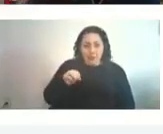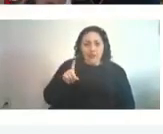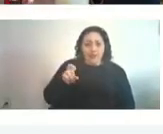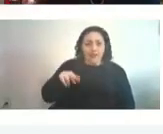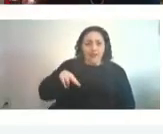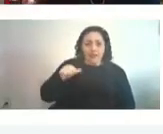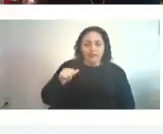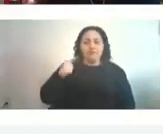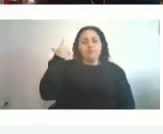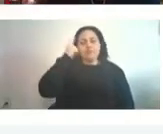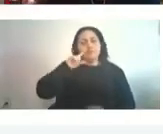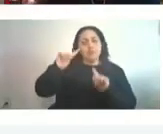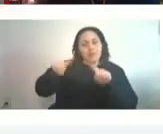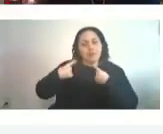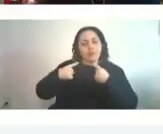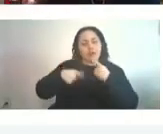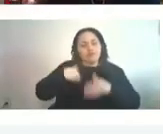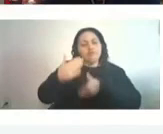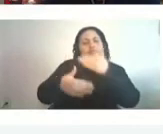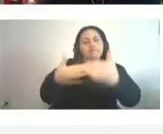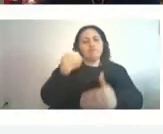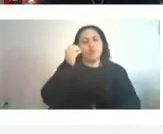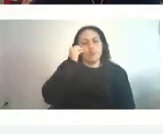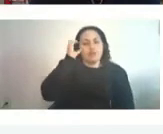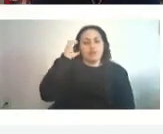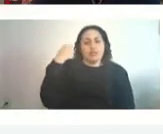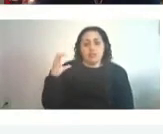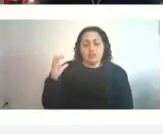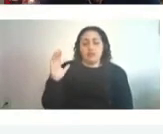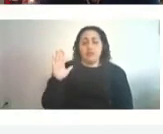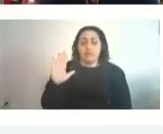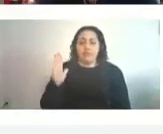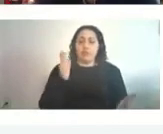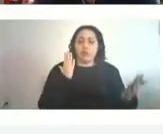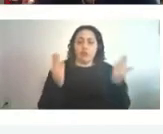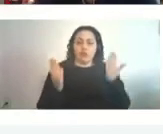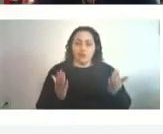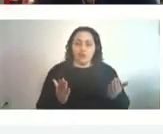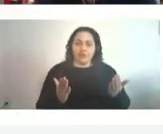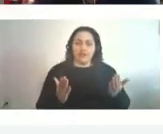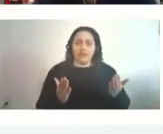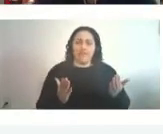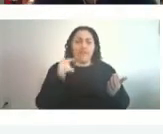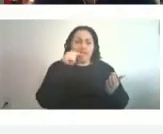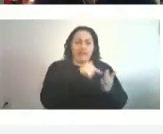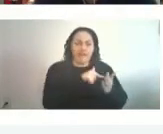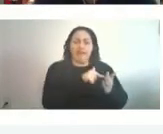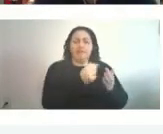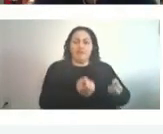do conhecimento científico, né? Entretanto, do ponto de vista da produção estética e